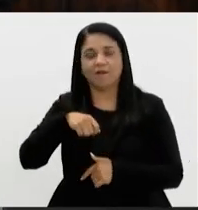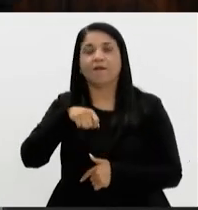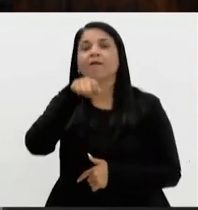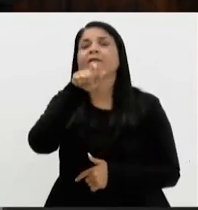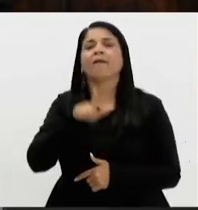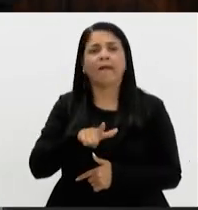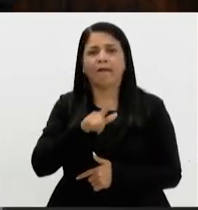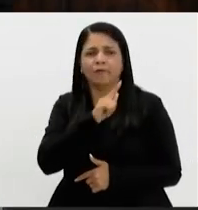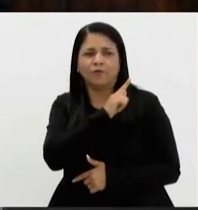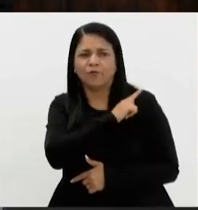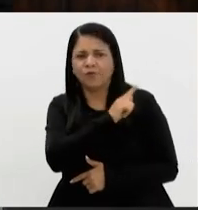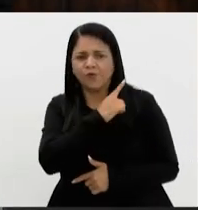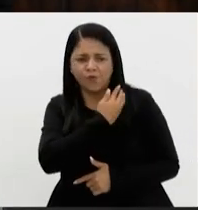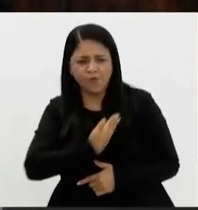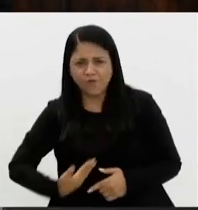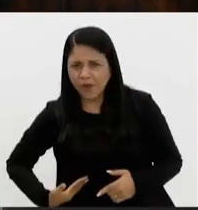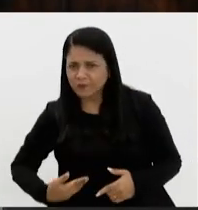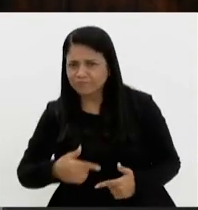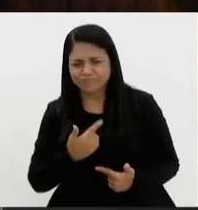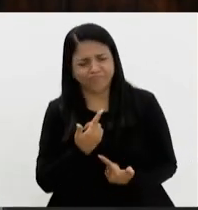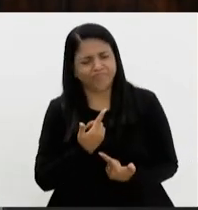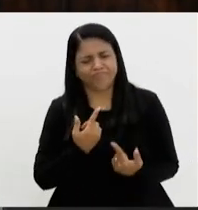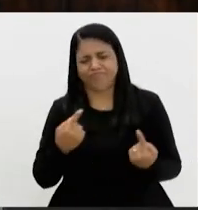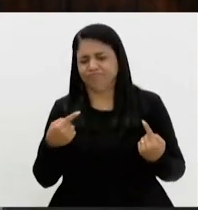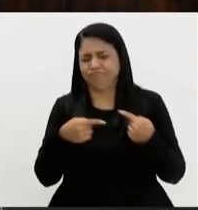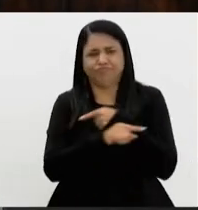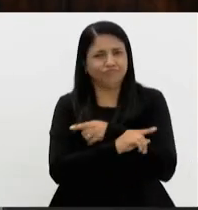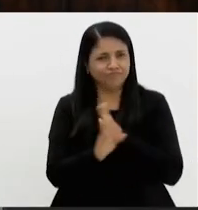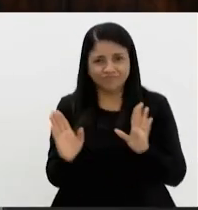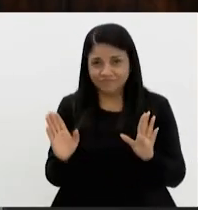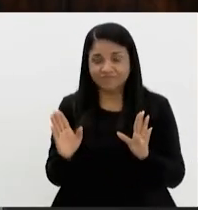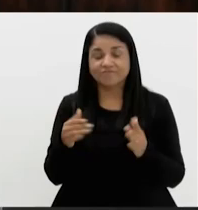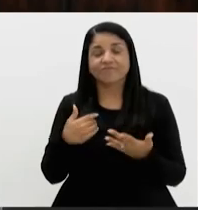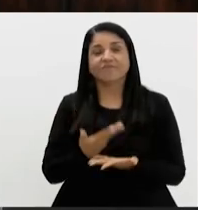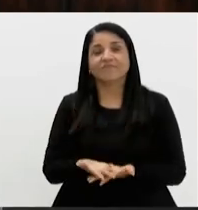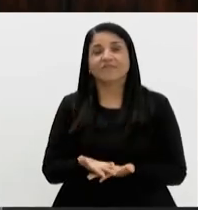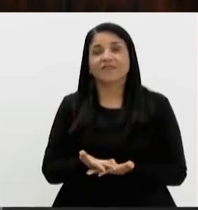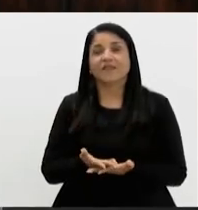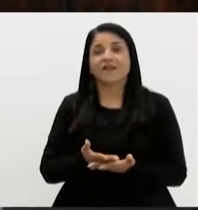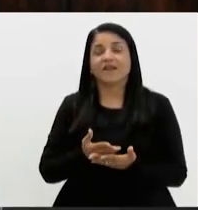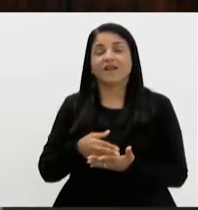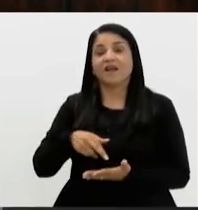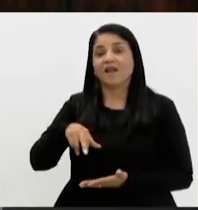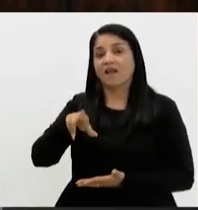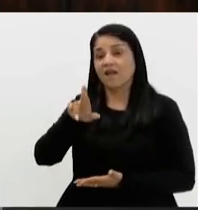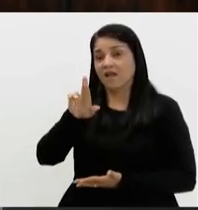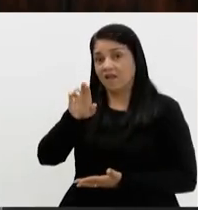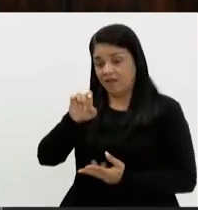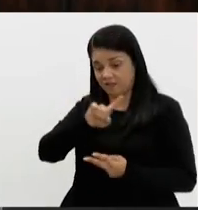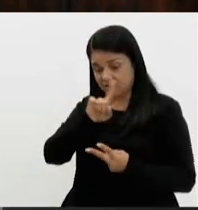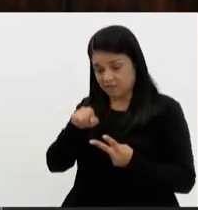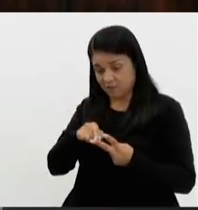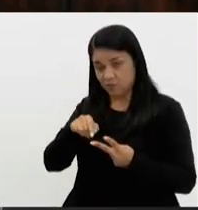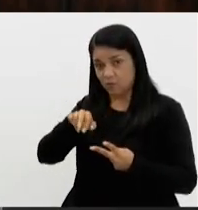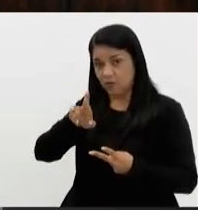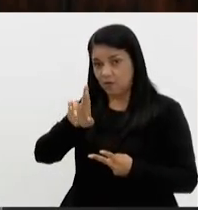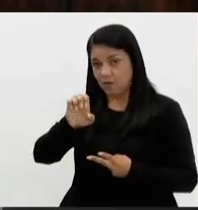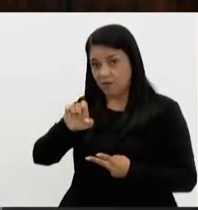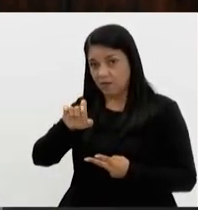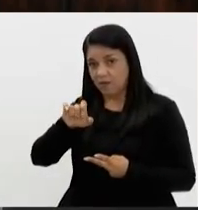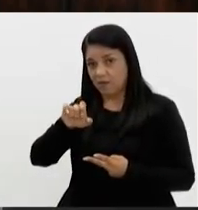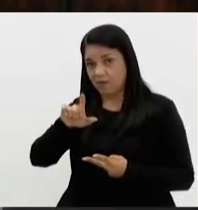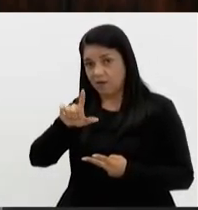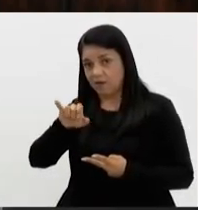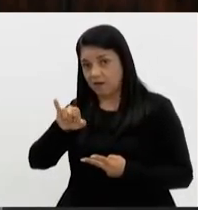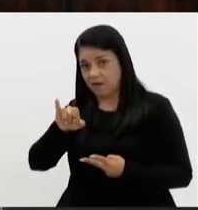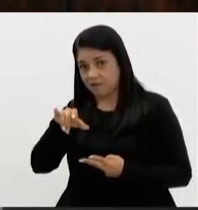Cláudia lembrar que a possibilidade de não haver reeleição quer dizer reeleição até um certo limite também é um